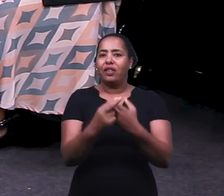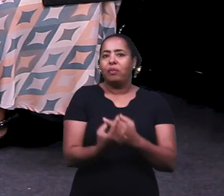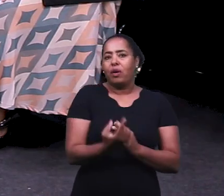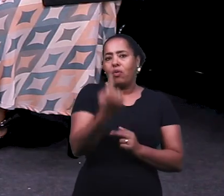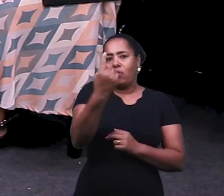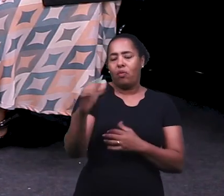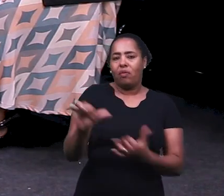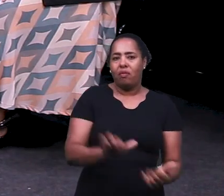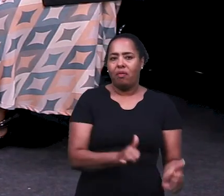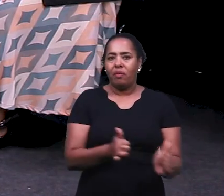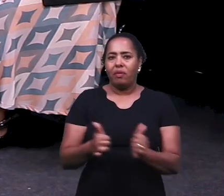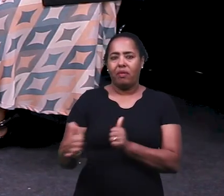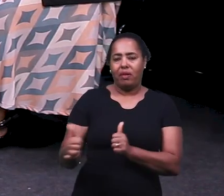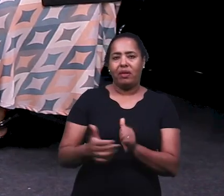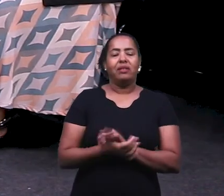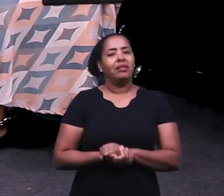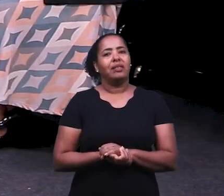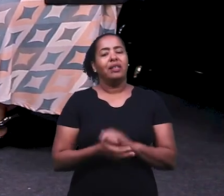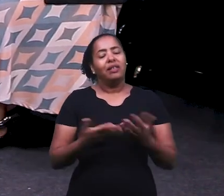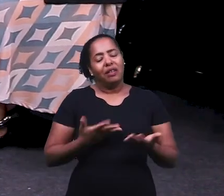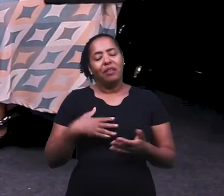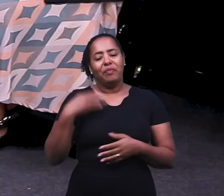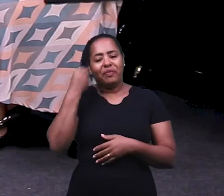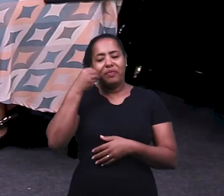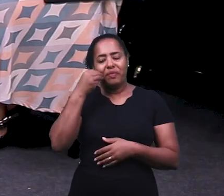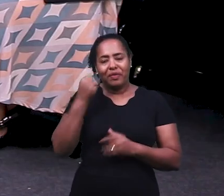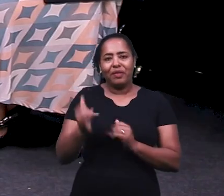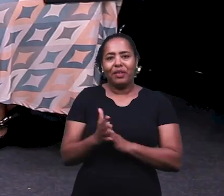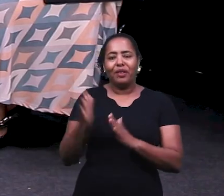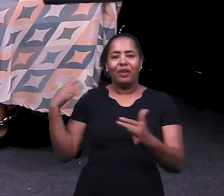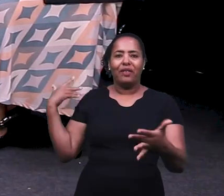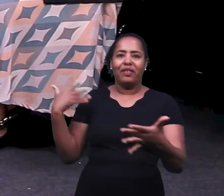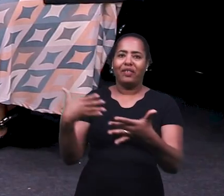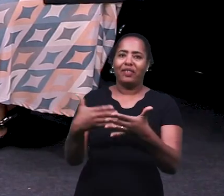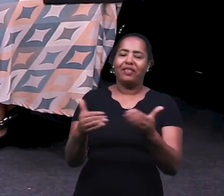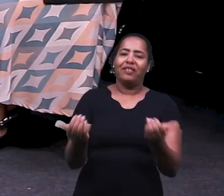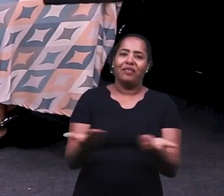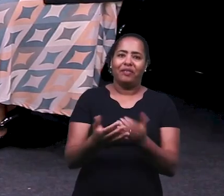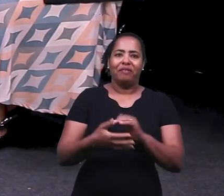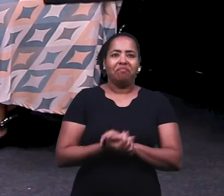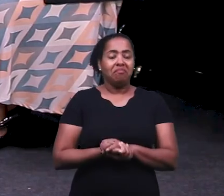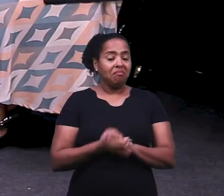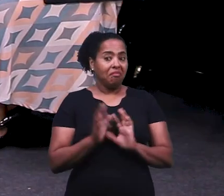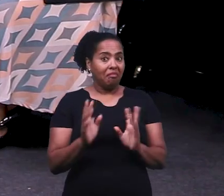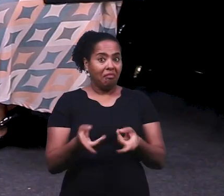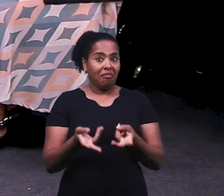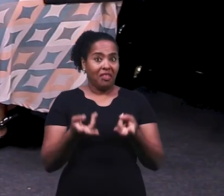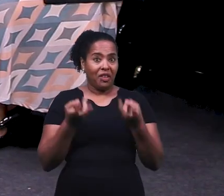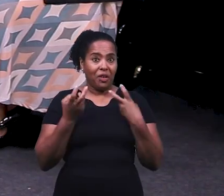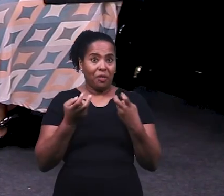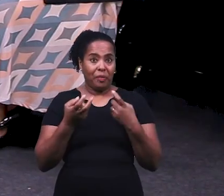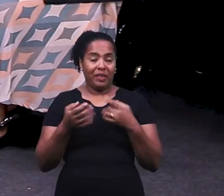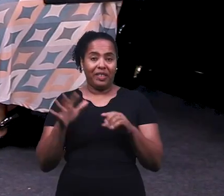A cidade se reunia para fazer um batismo. E assim foi a minha experiência com o louvor e até hoje, né? Eu